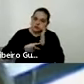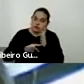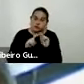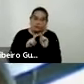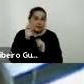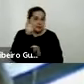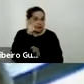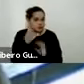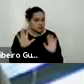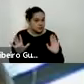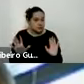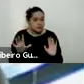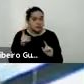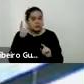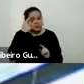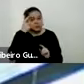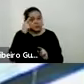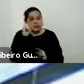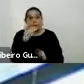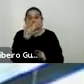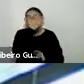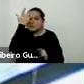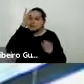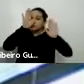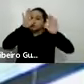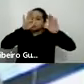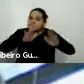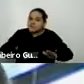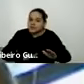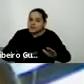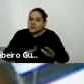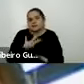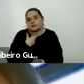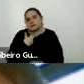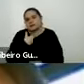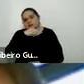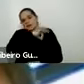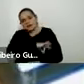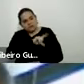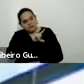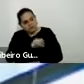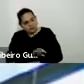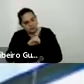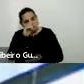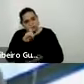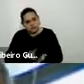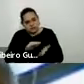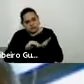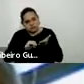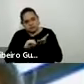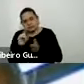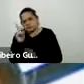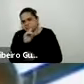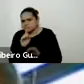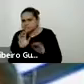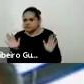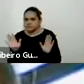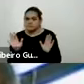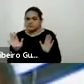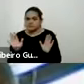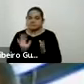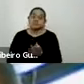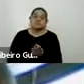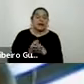fica não pode ser o salário precarizado e os direitos cortados. Obviamente que as empresas, no primeiro